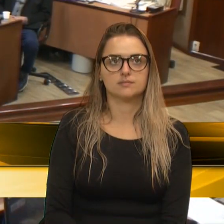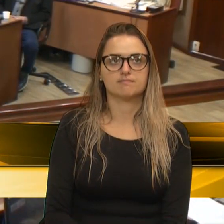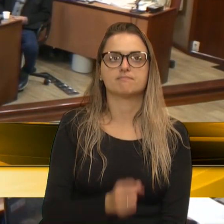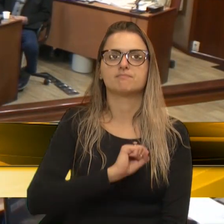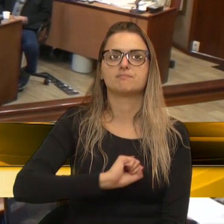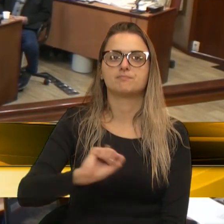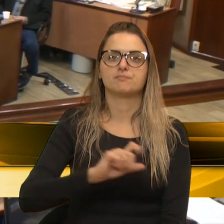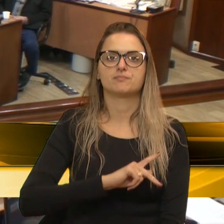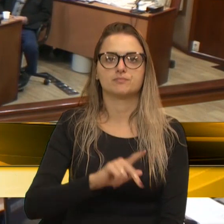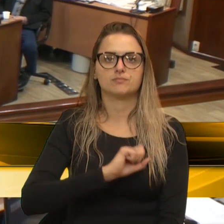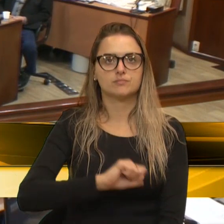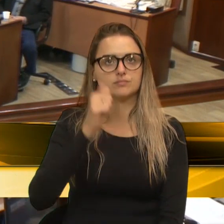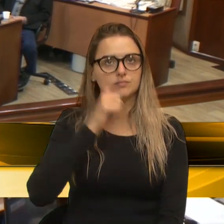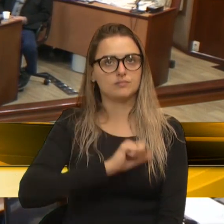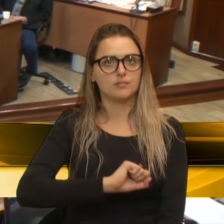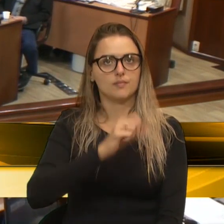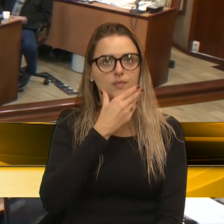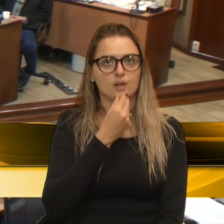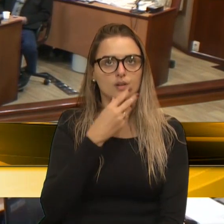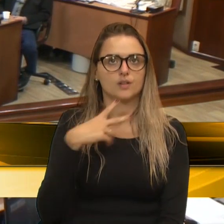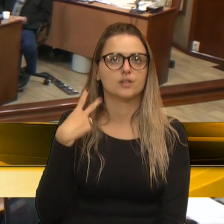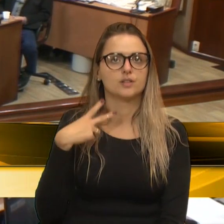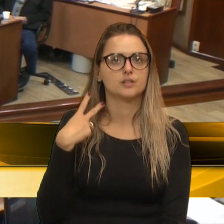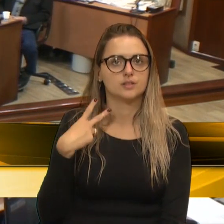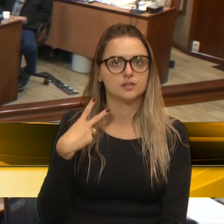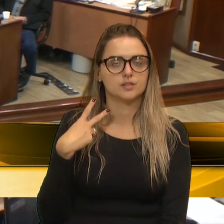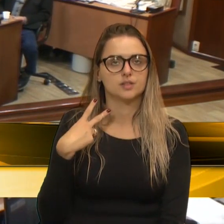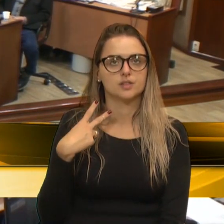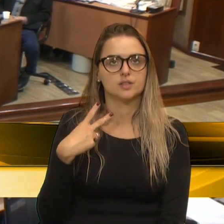Senhor presidente, senhoras e senhores vereadores,